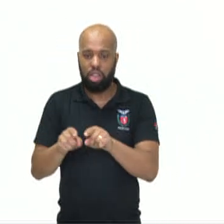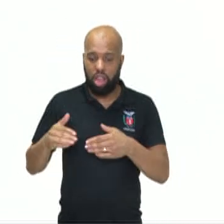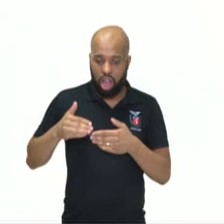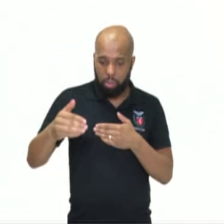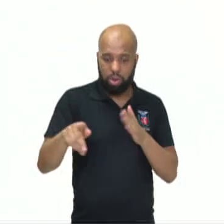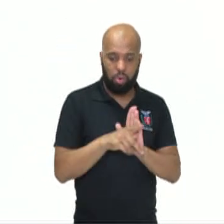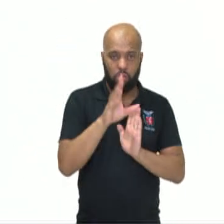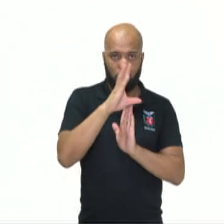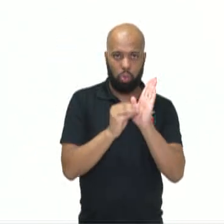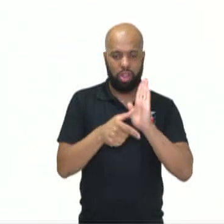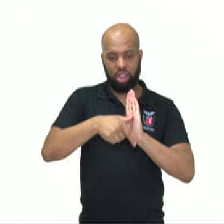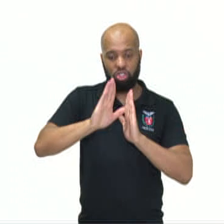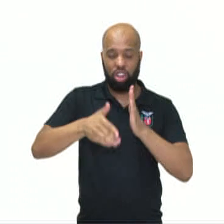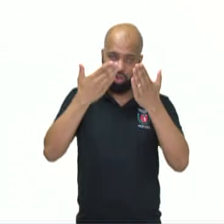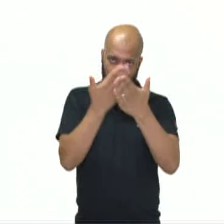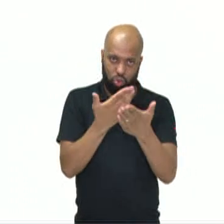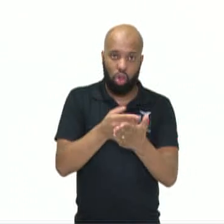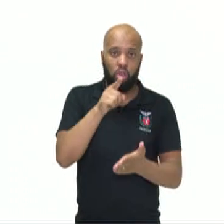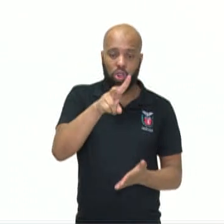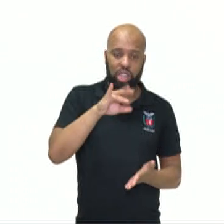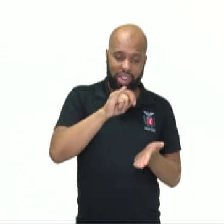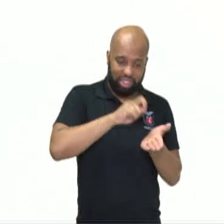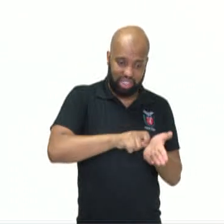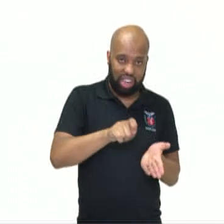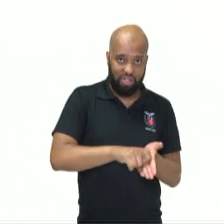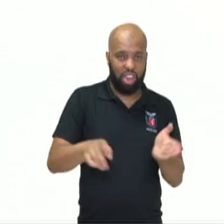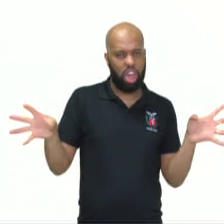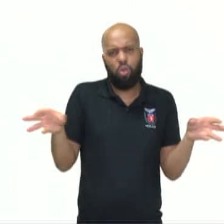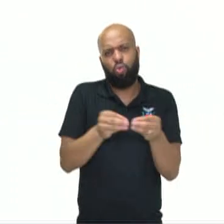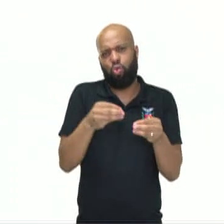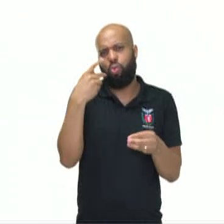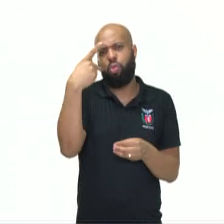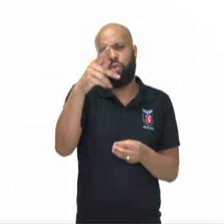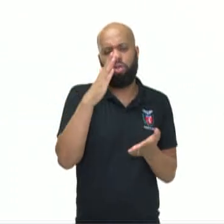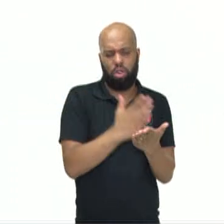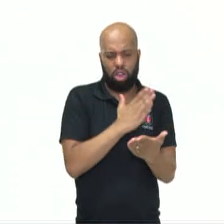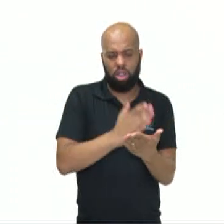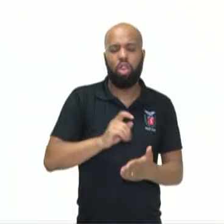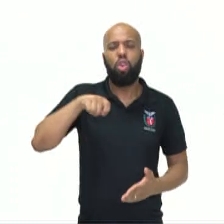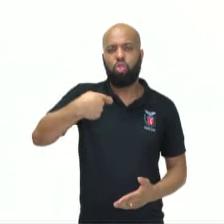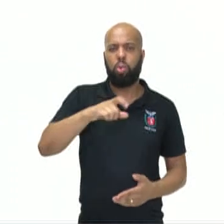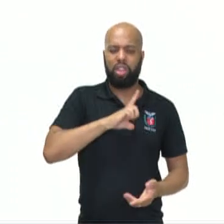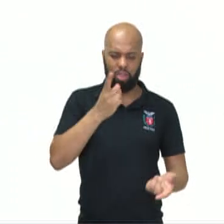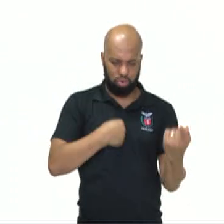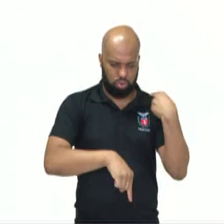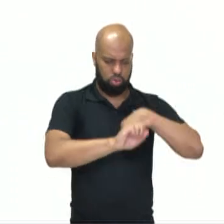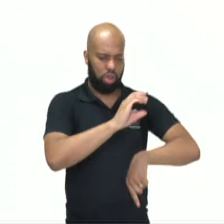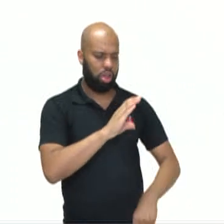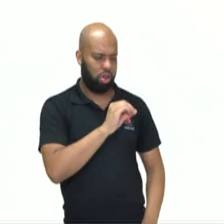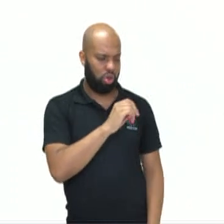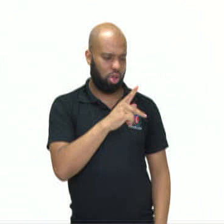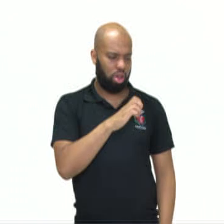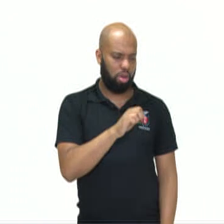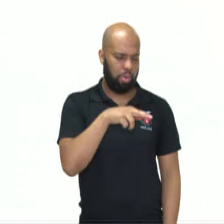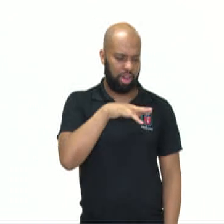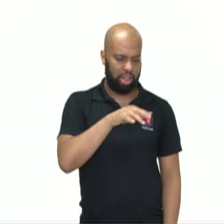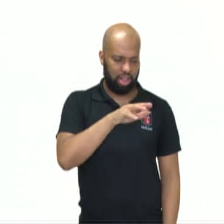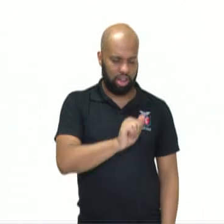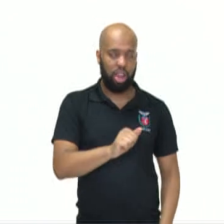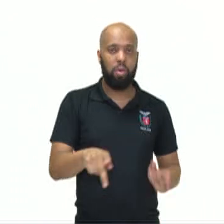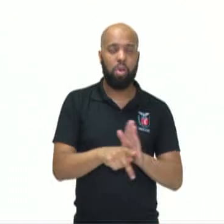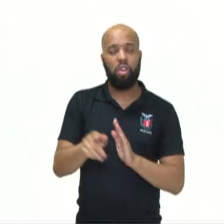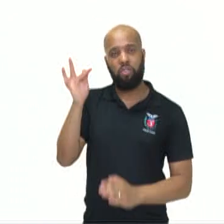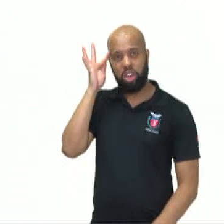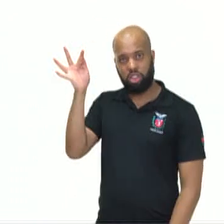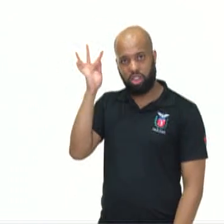do conteúdo exposto, escreva uma síntese no caderno sobre a Revolução Copernicana em